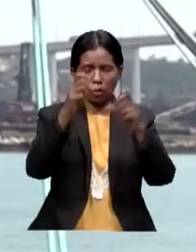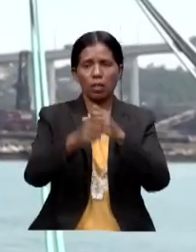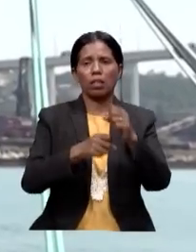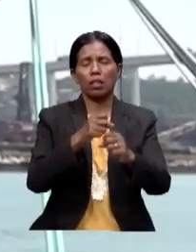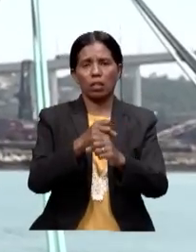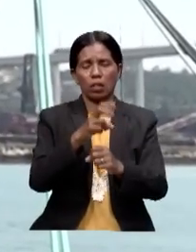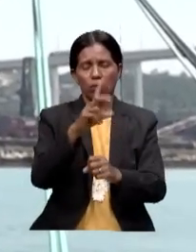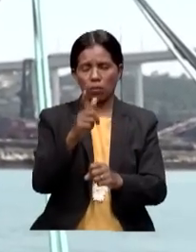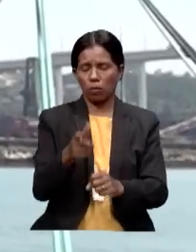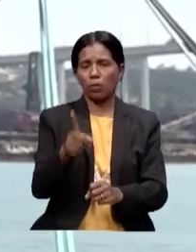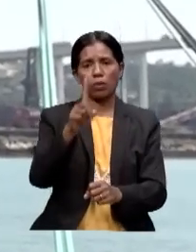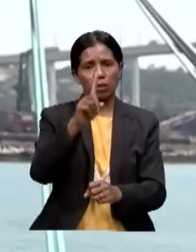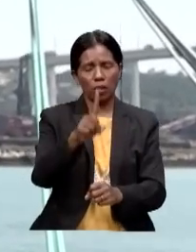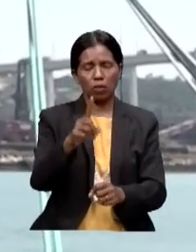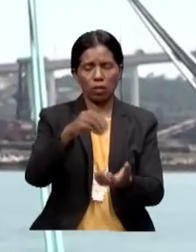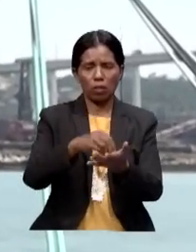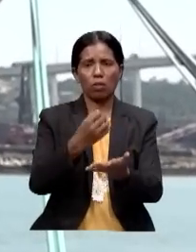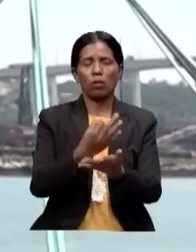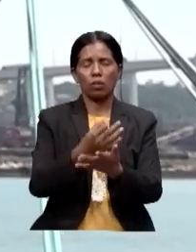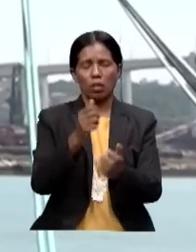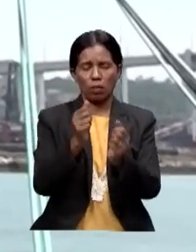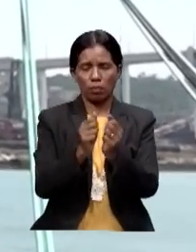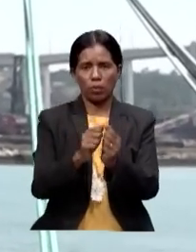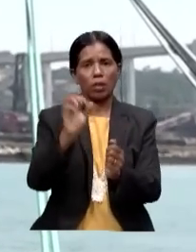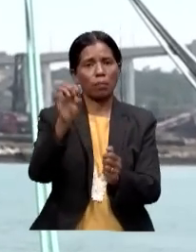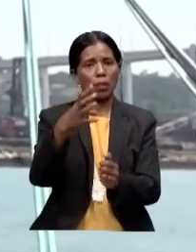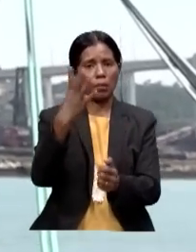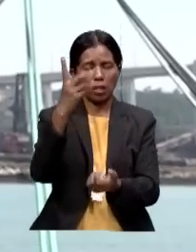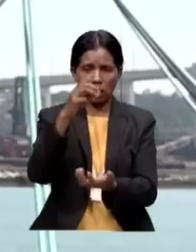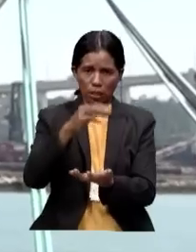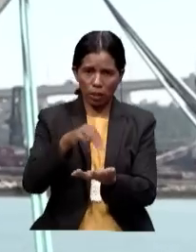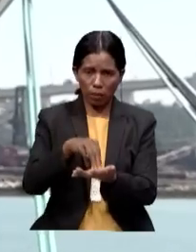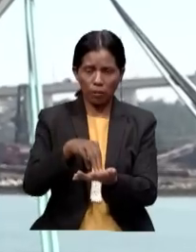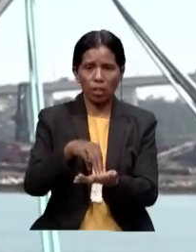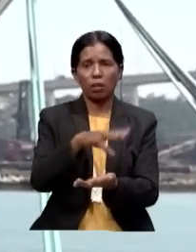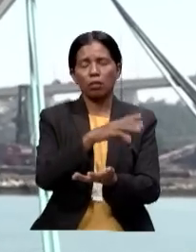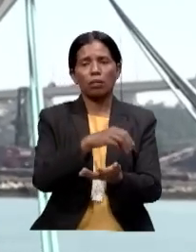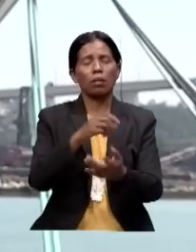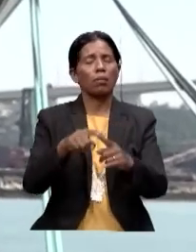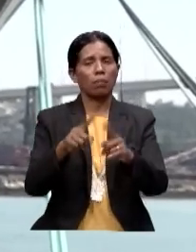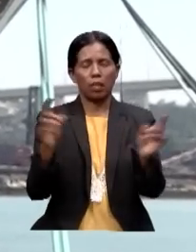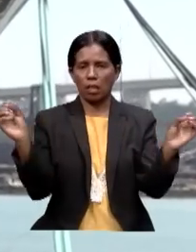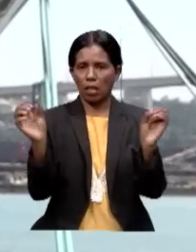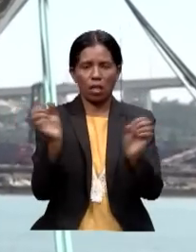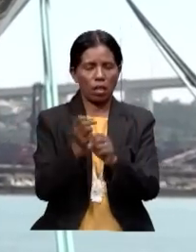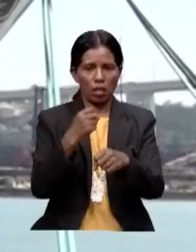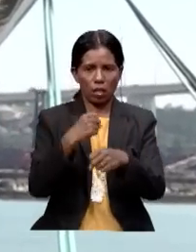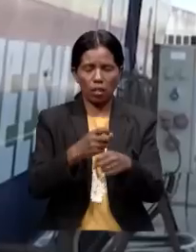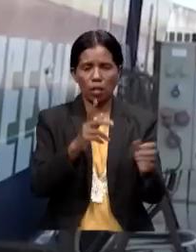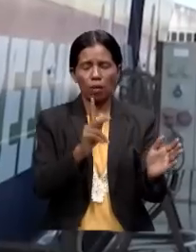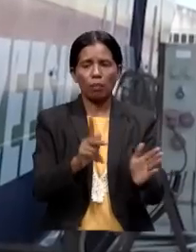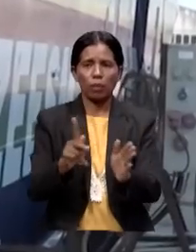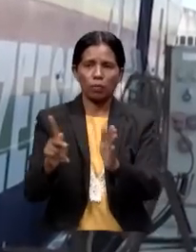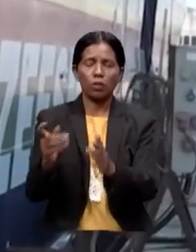ida, alokatan osan tokon sanu resin hat ba aquisição ro haxolo mai bela consegue finaliza. No ne iho proposta